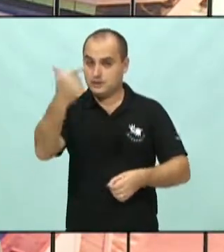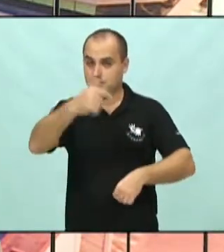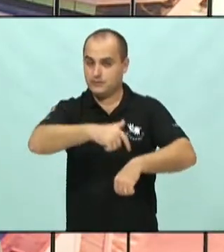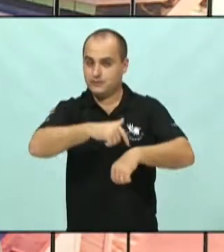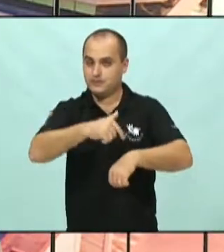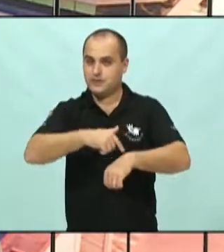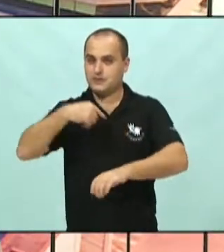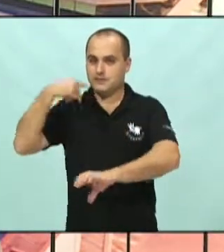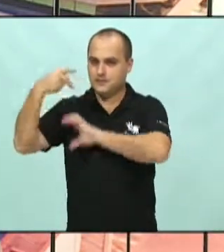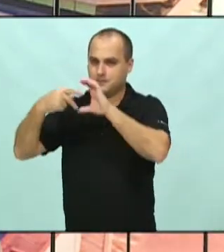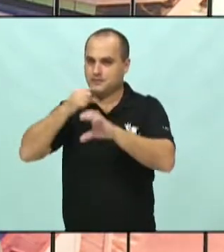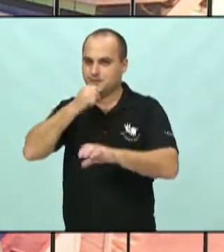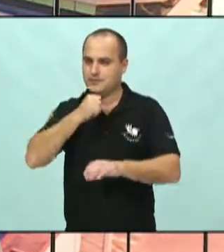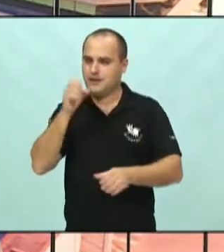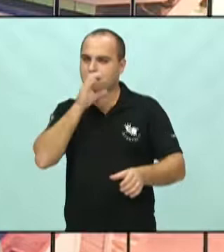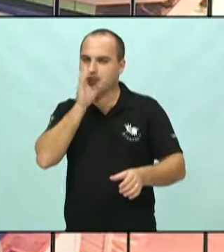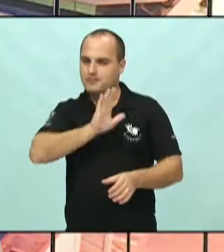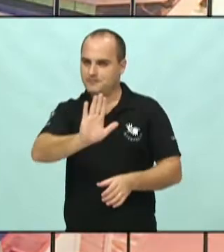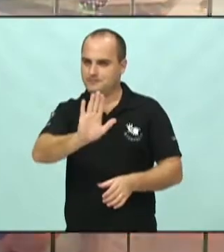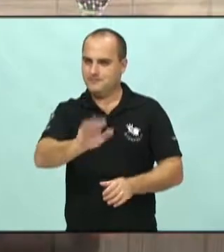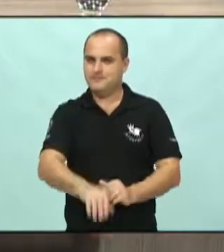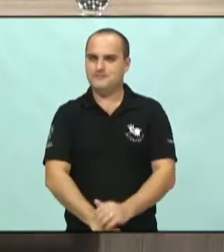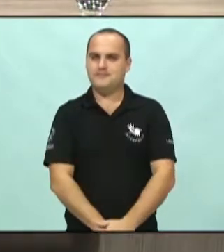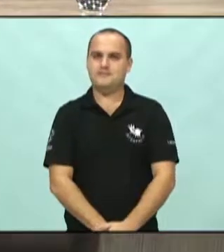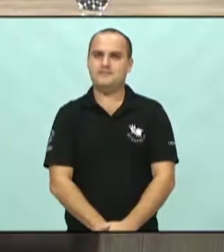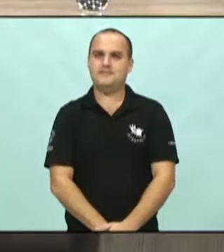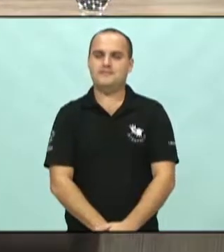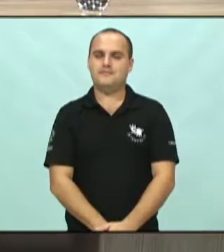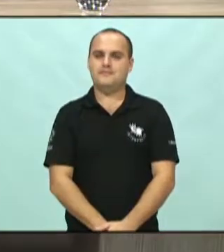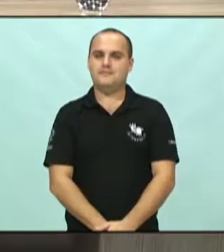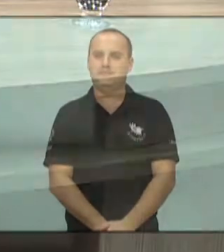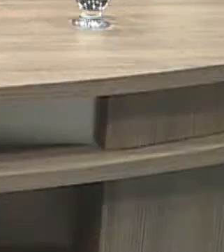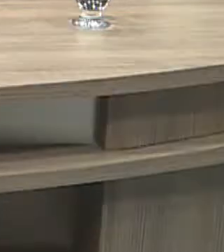bloco do Câmara Aberta. Até já!